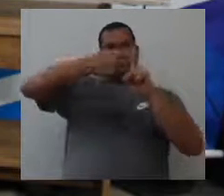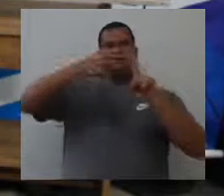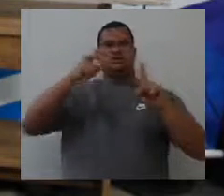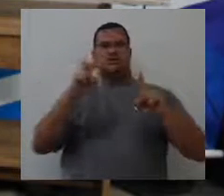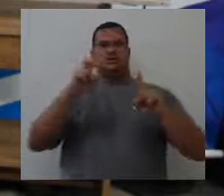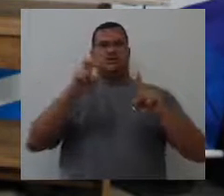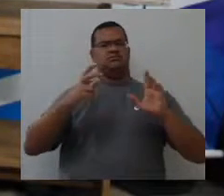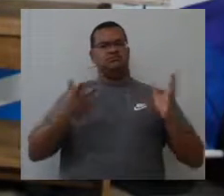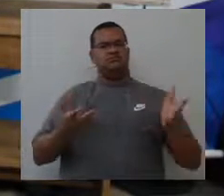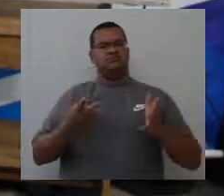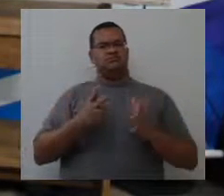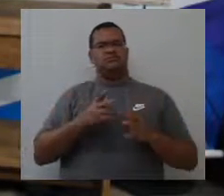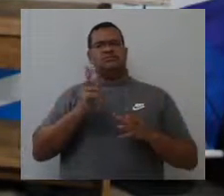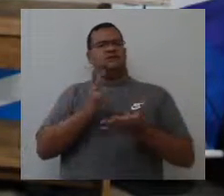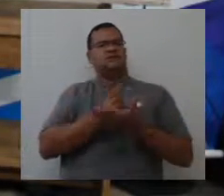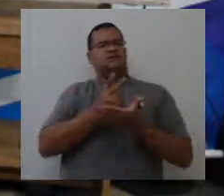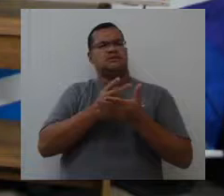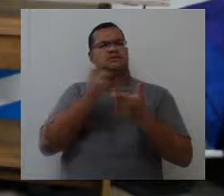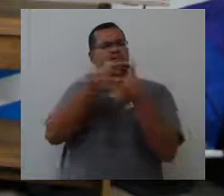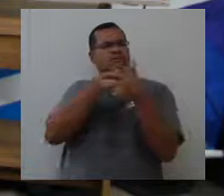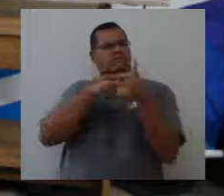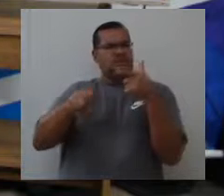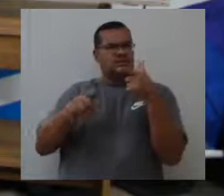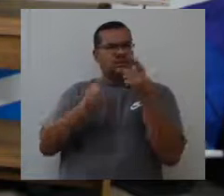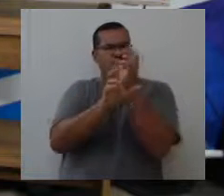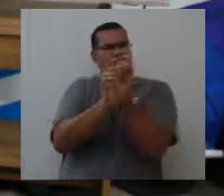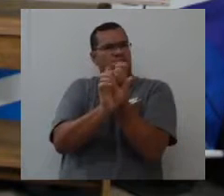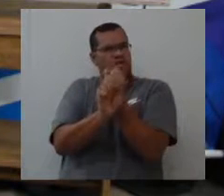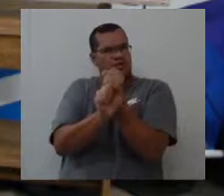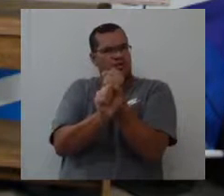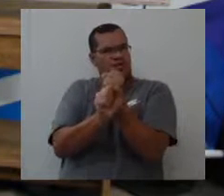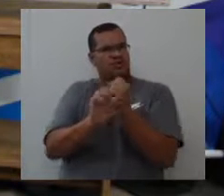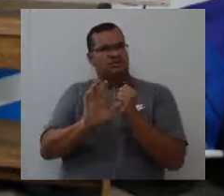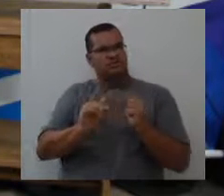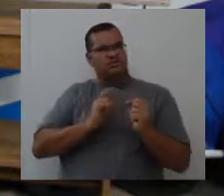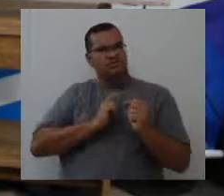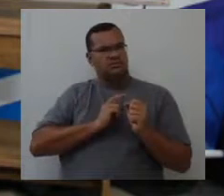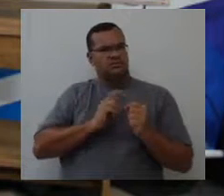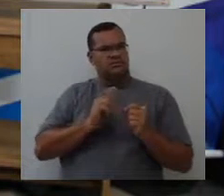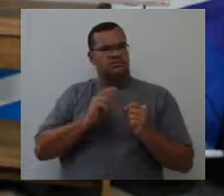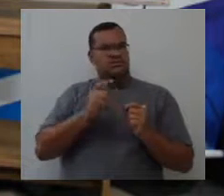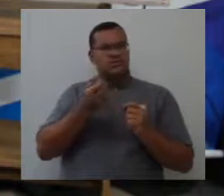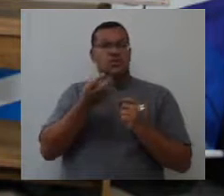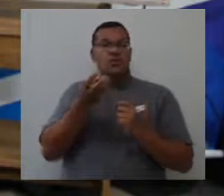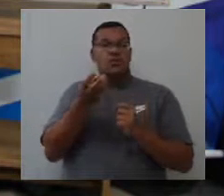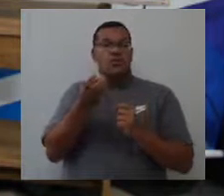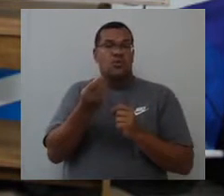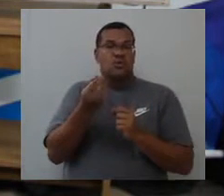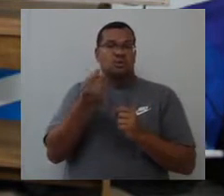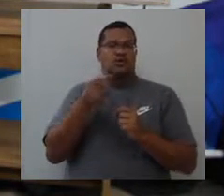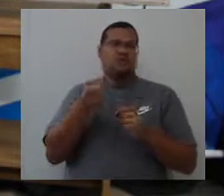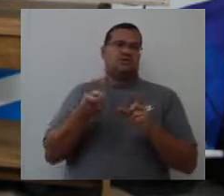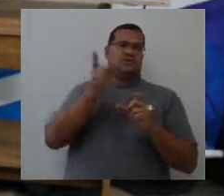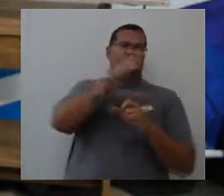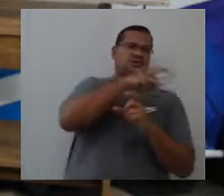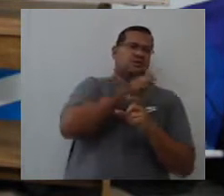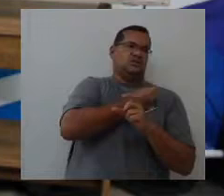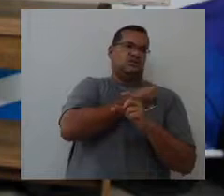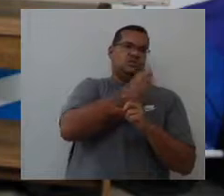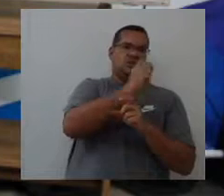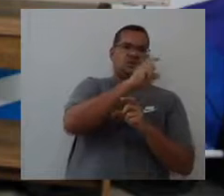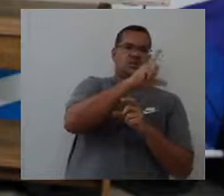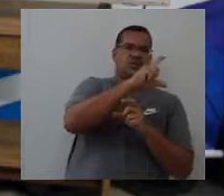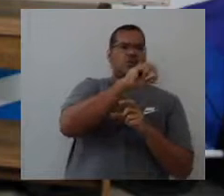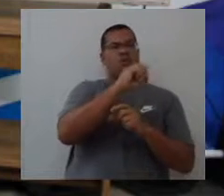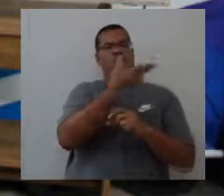vejo o resultado de uma divisão, eu sempre tenho o total, a quantidade de vezes que um número é maior